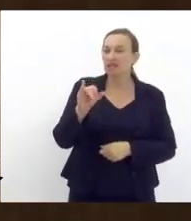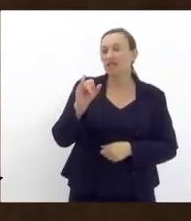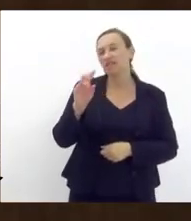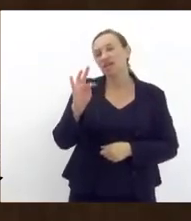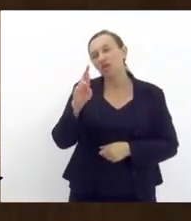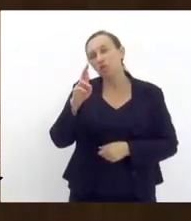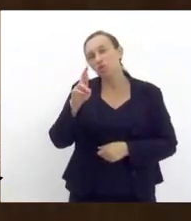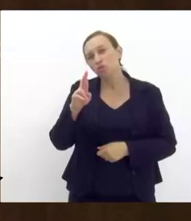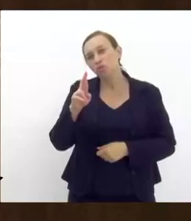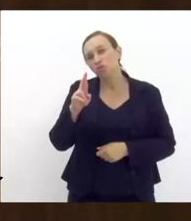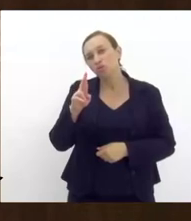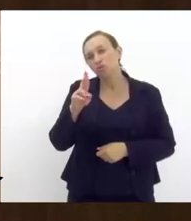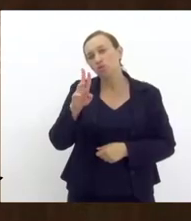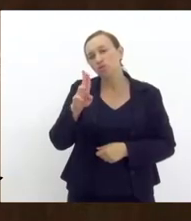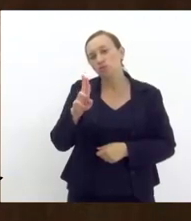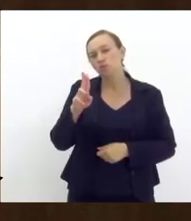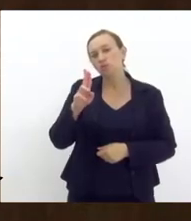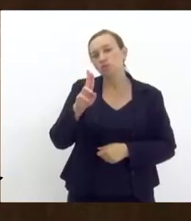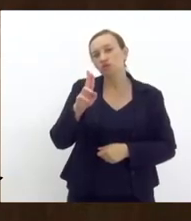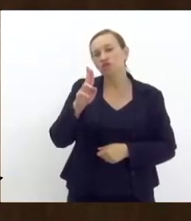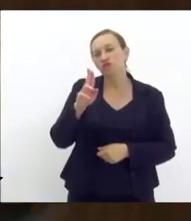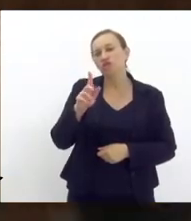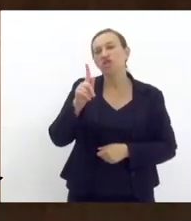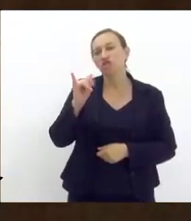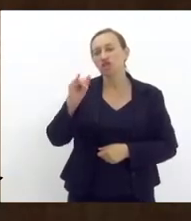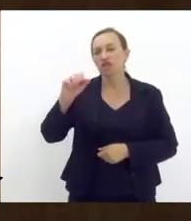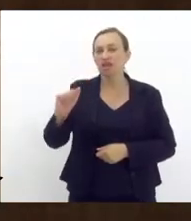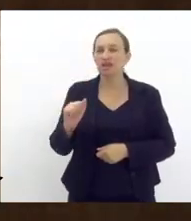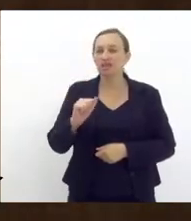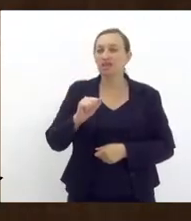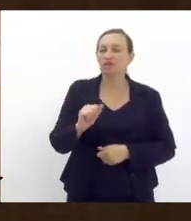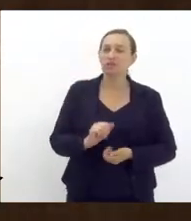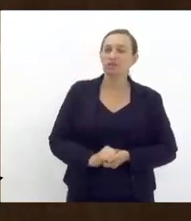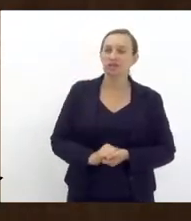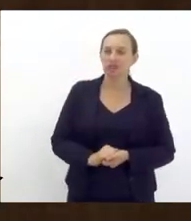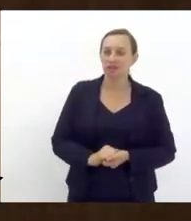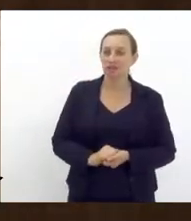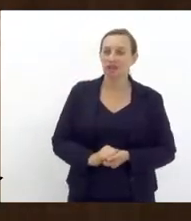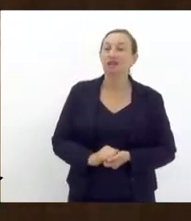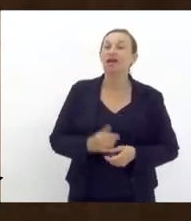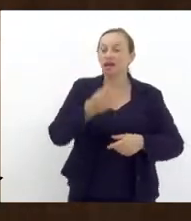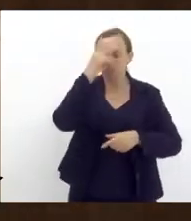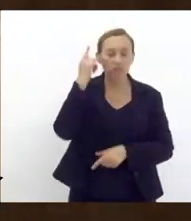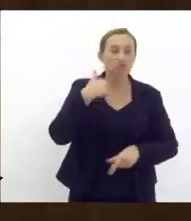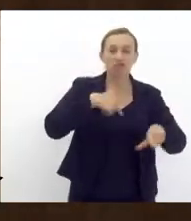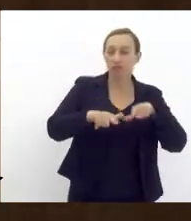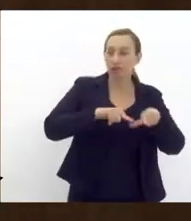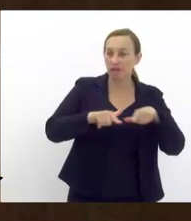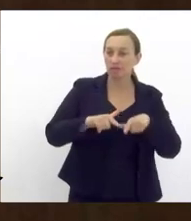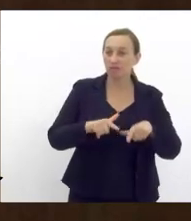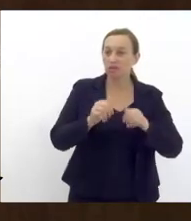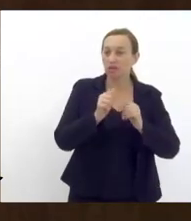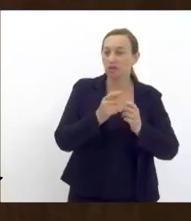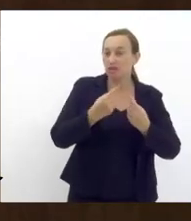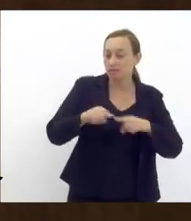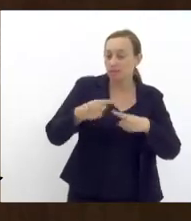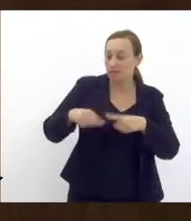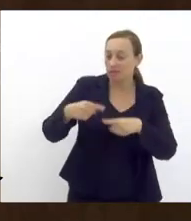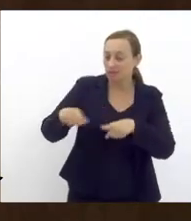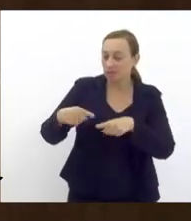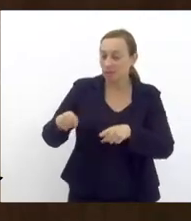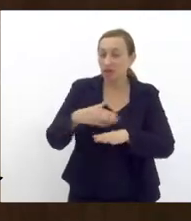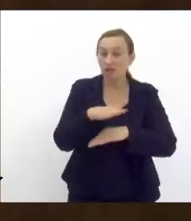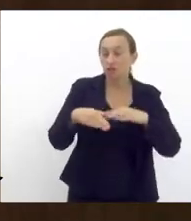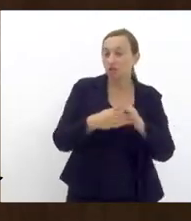envolvem sobretudo perseguição mais trabalhadoras e aos trabalhadores perseguição as trabalhadoras